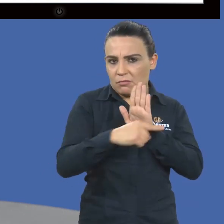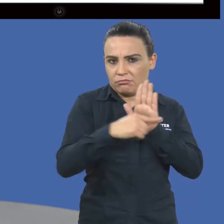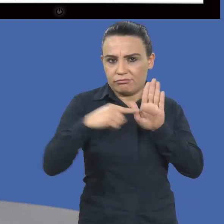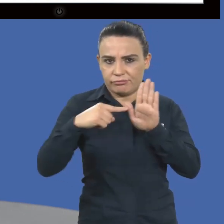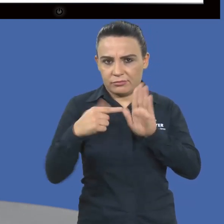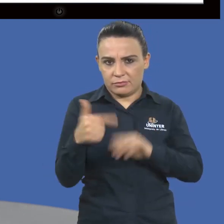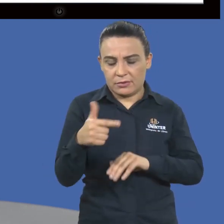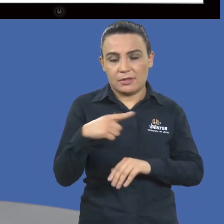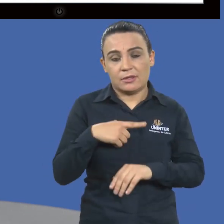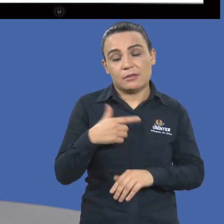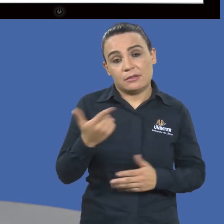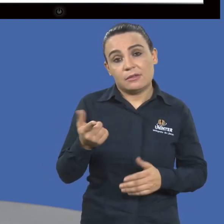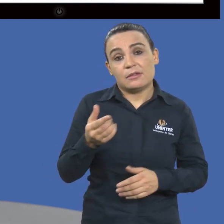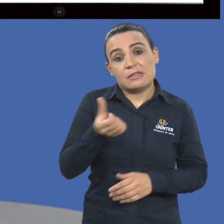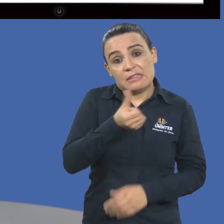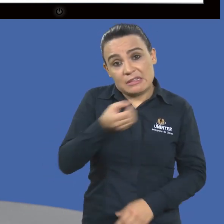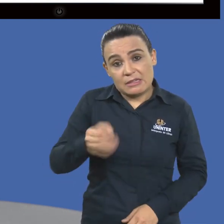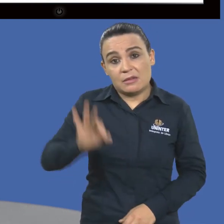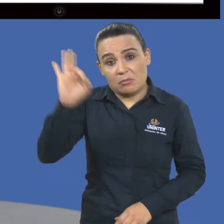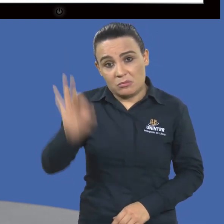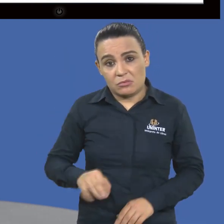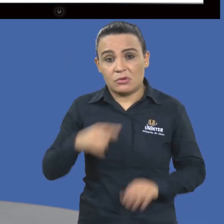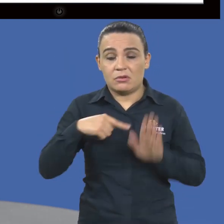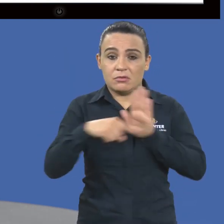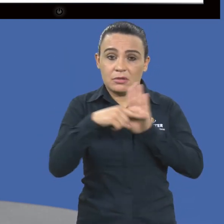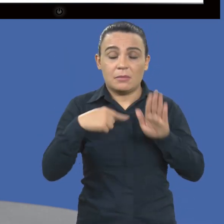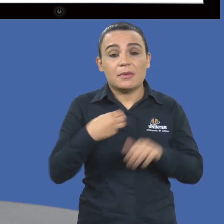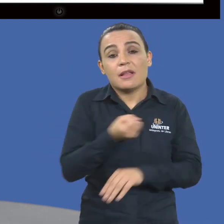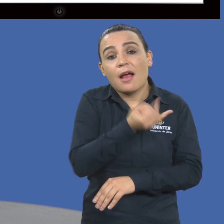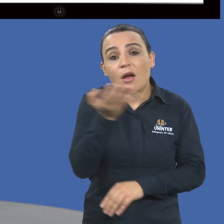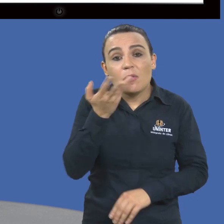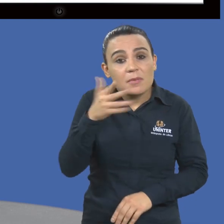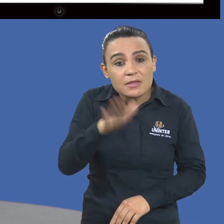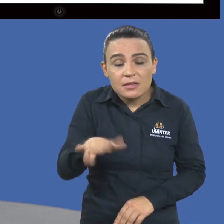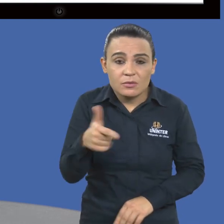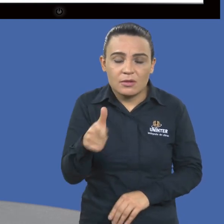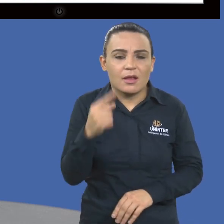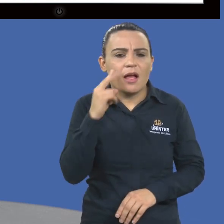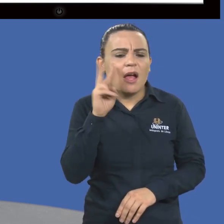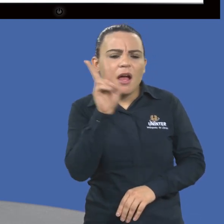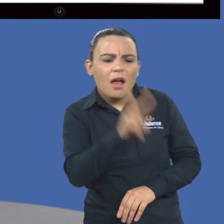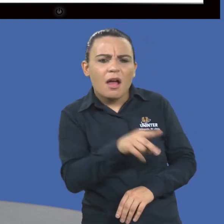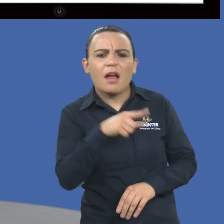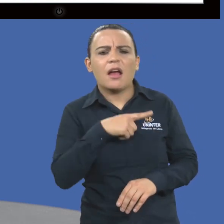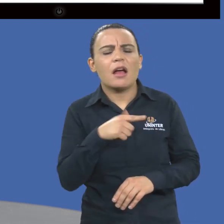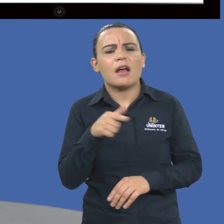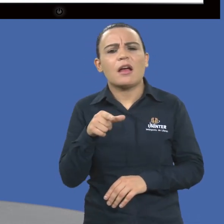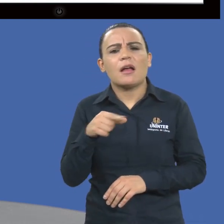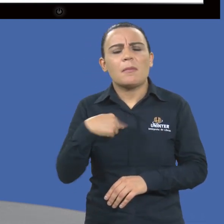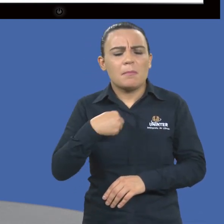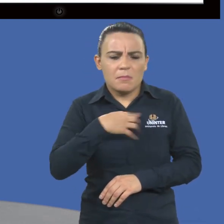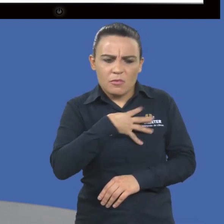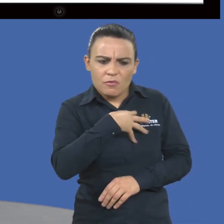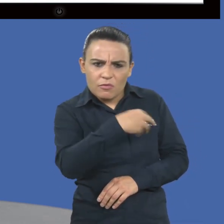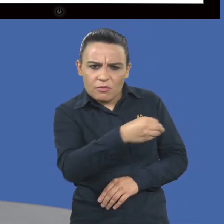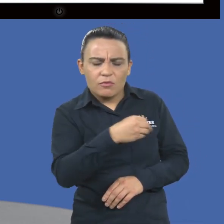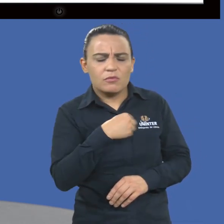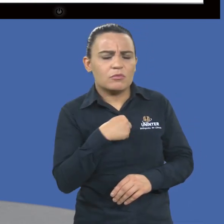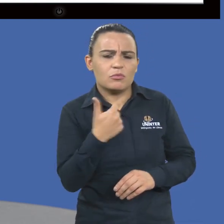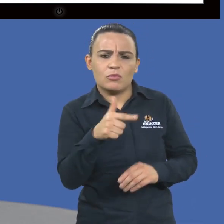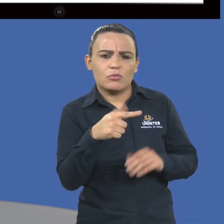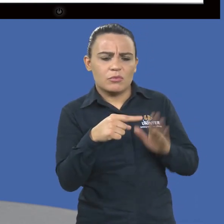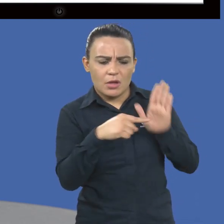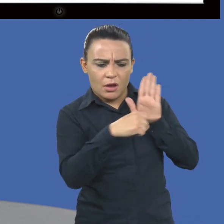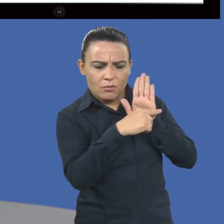60% mais ou menos tem, mas também tem criança que não tem, Então, às vezes, na hora do exame, mas doutora, ela